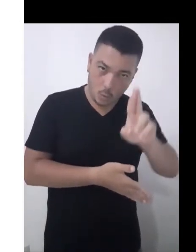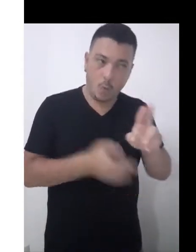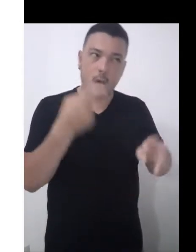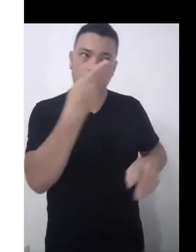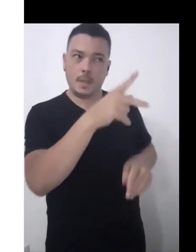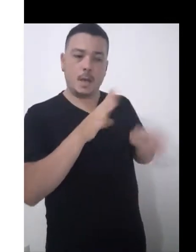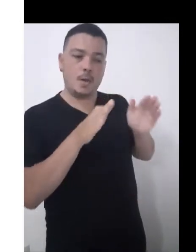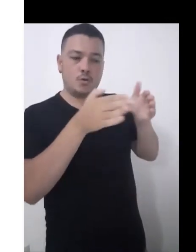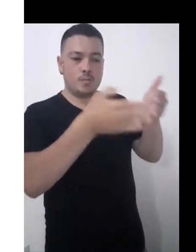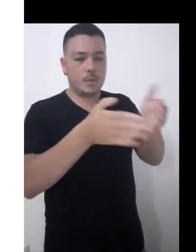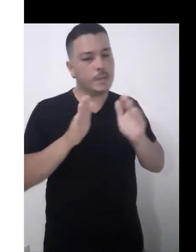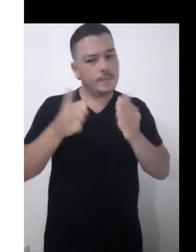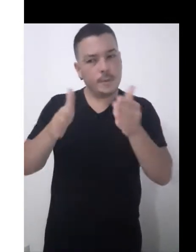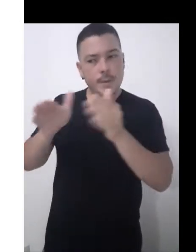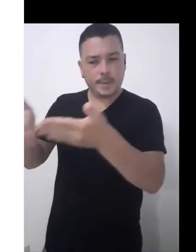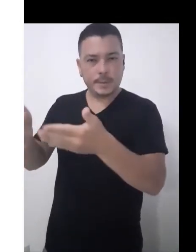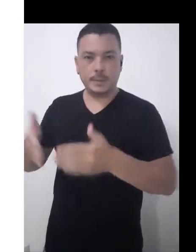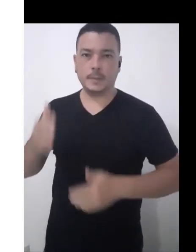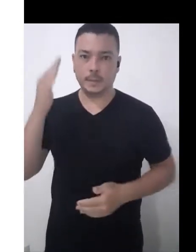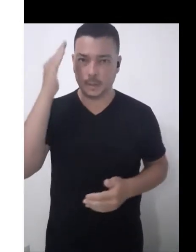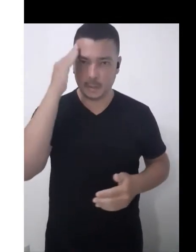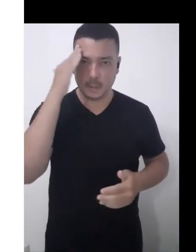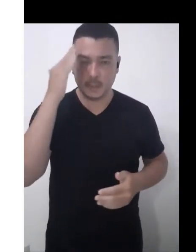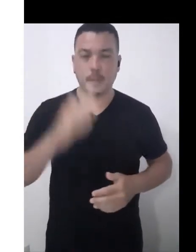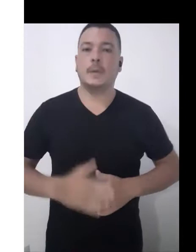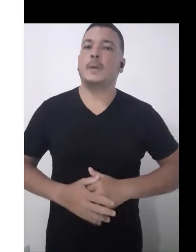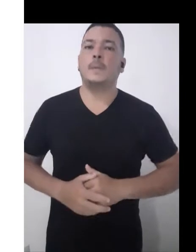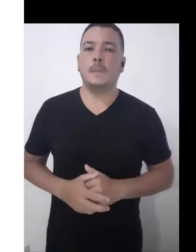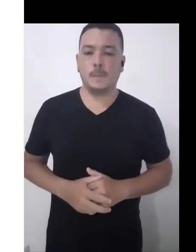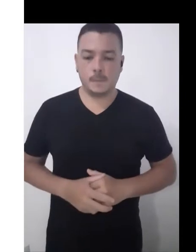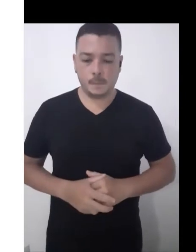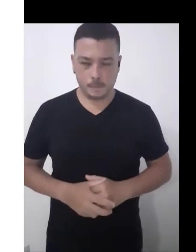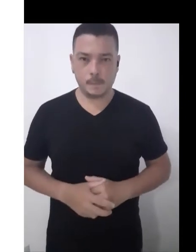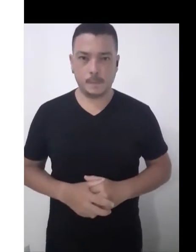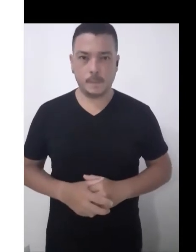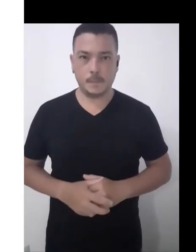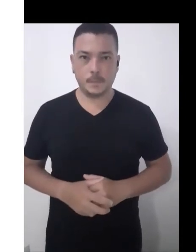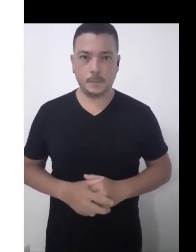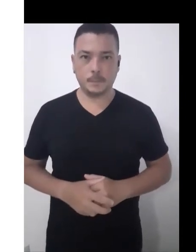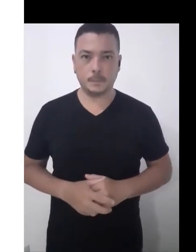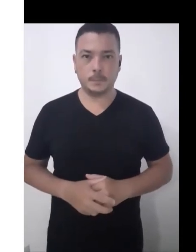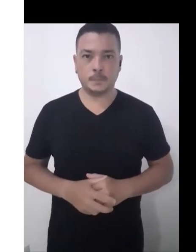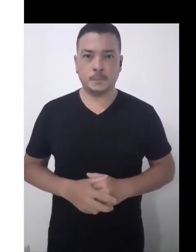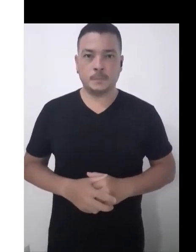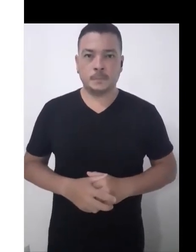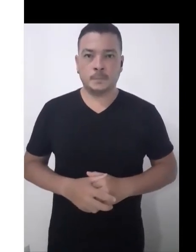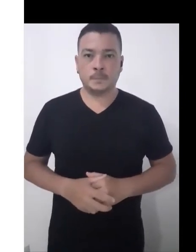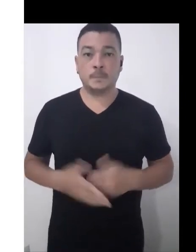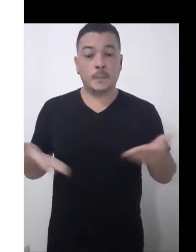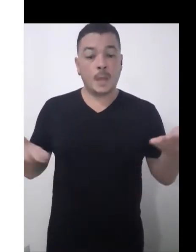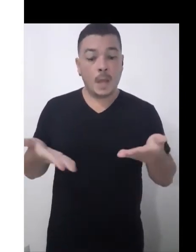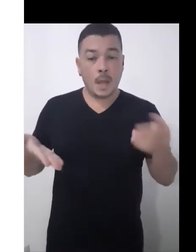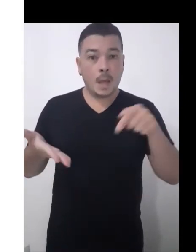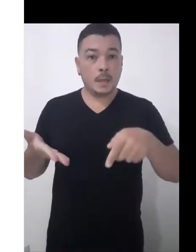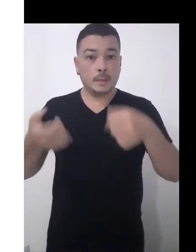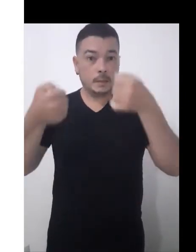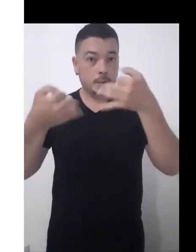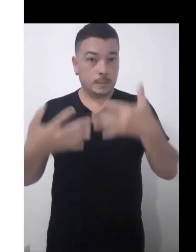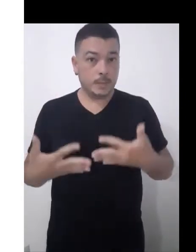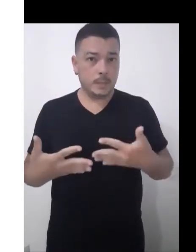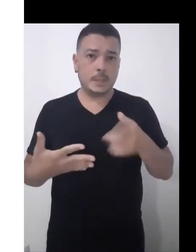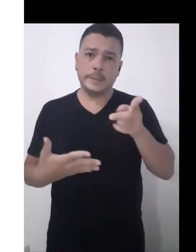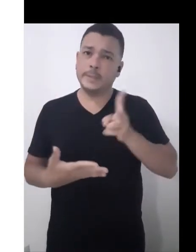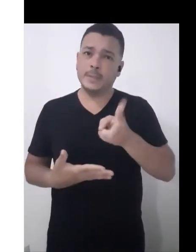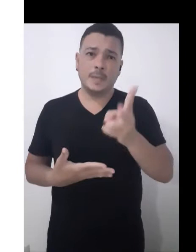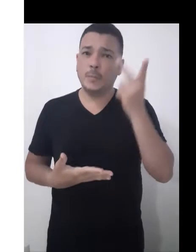ou FreeBSD, qualquer outra versão de sistema operacional para hardware de servidor. Aqui a gente está falando sempre do caso mais tradicional,